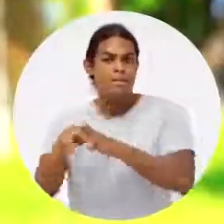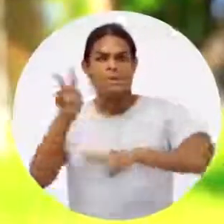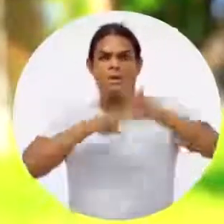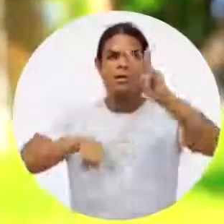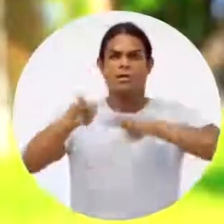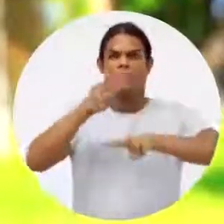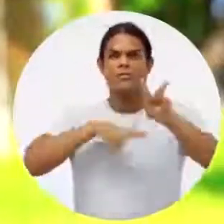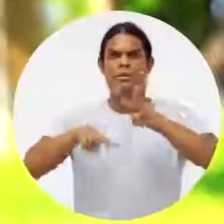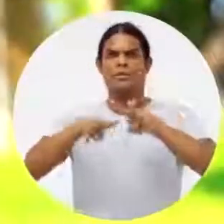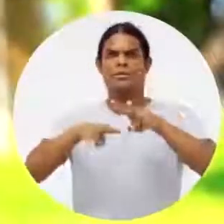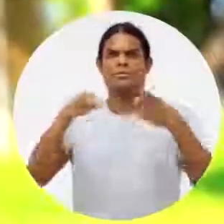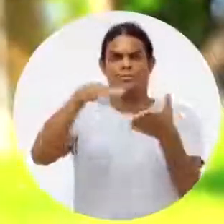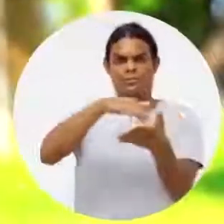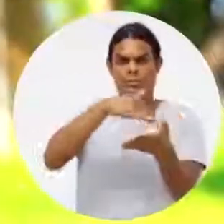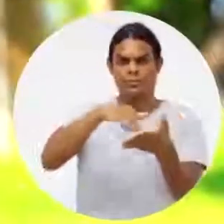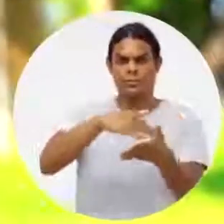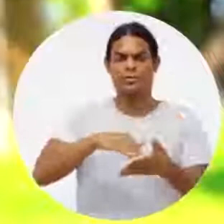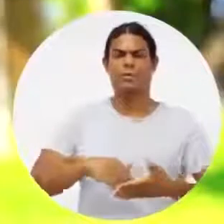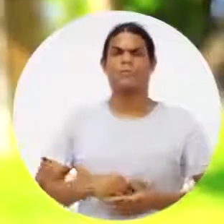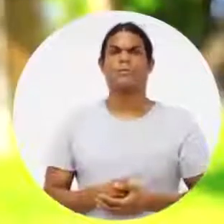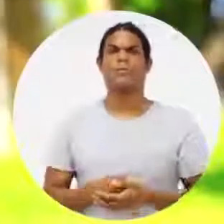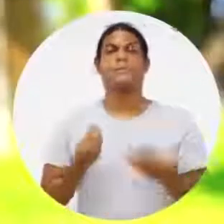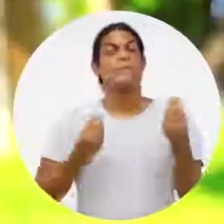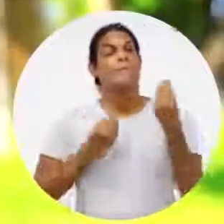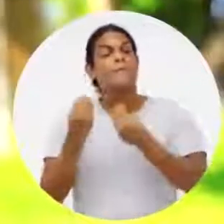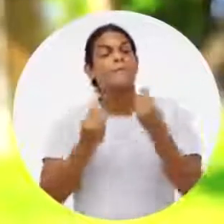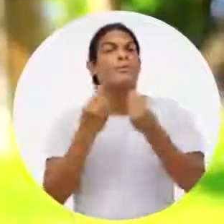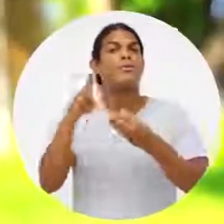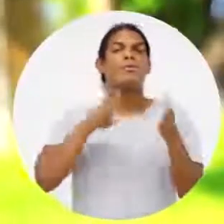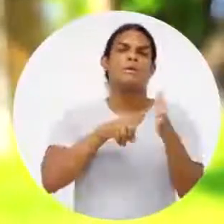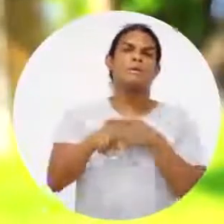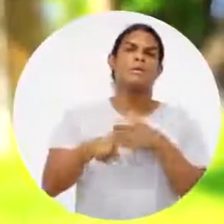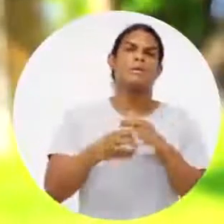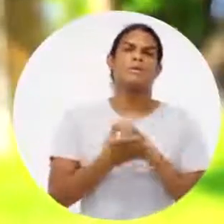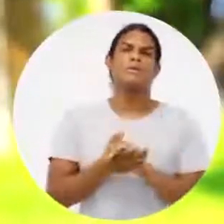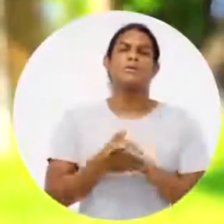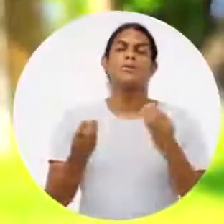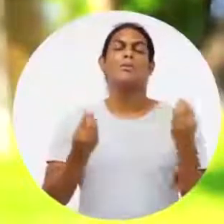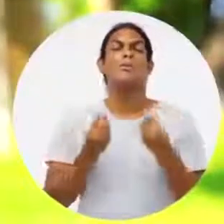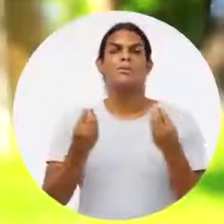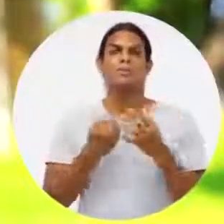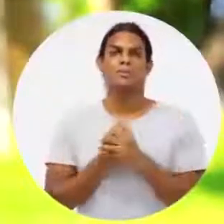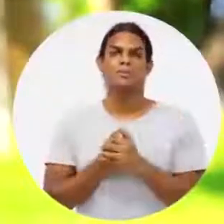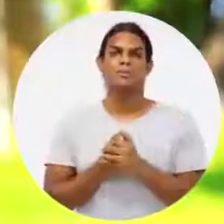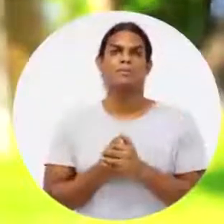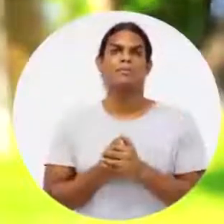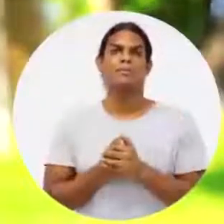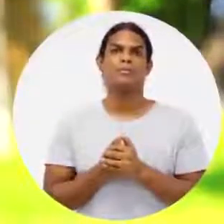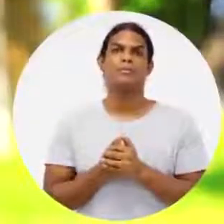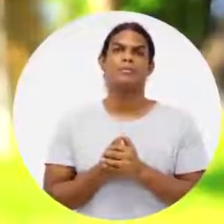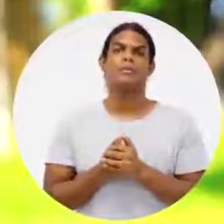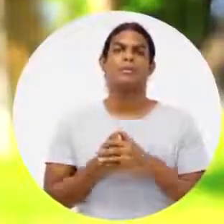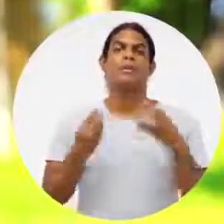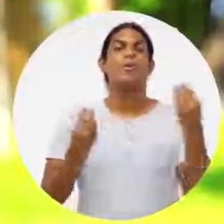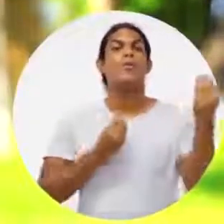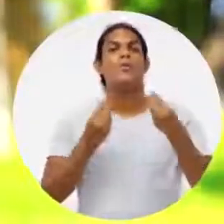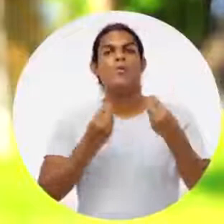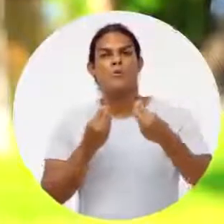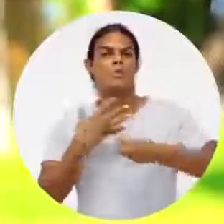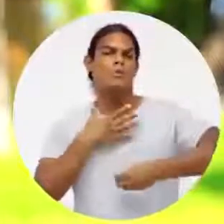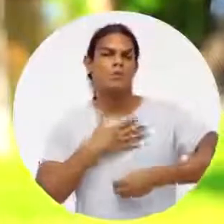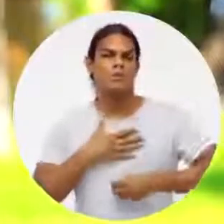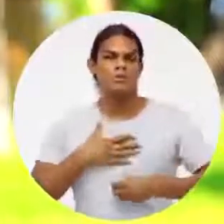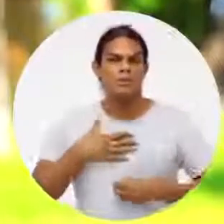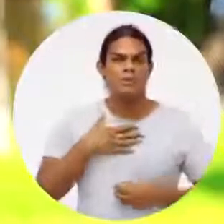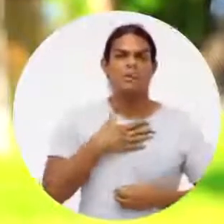pesquisando, avaliando um escritório. Então, como seria essa pergunta? Como seria essa sentença? Seria, como